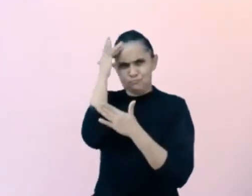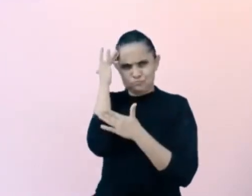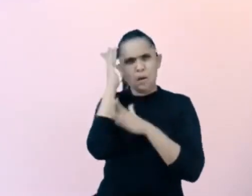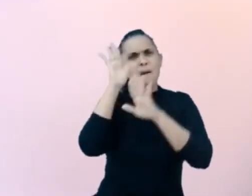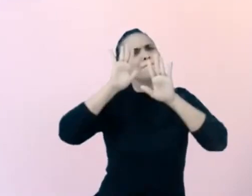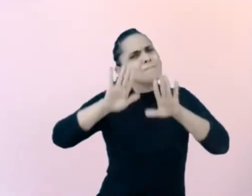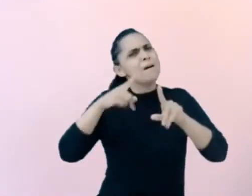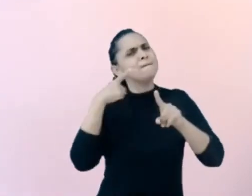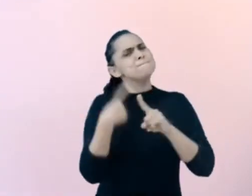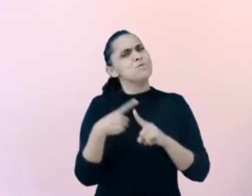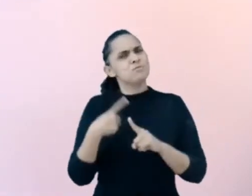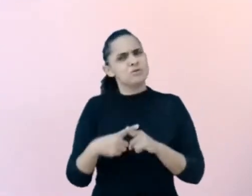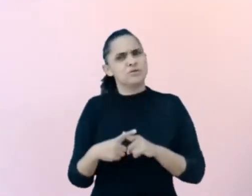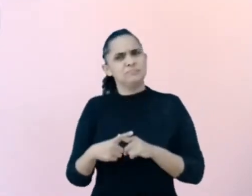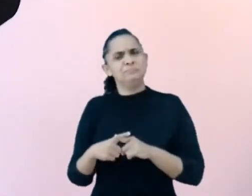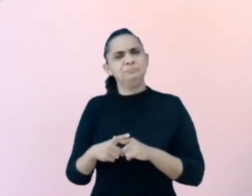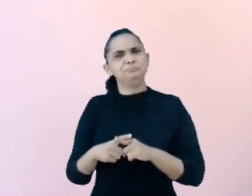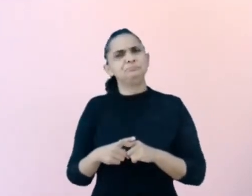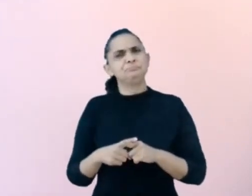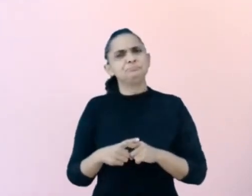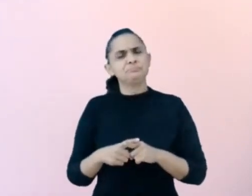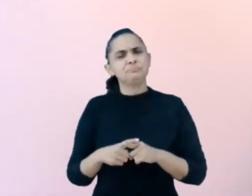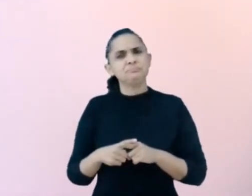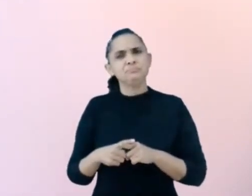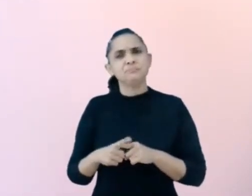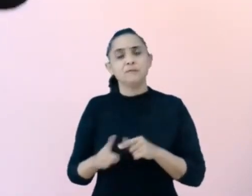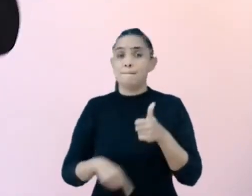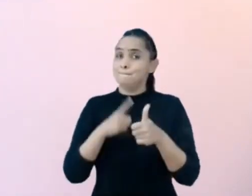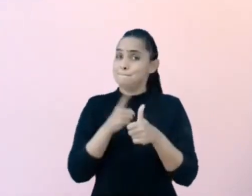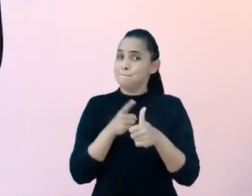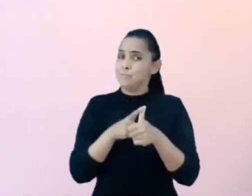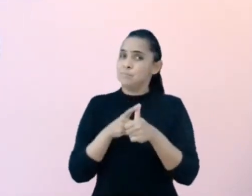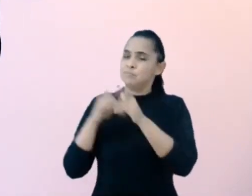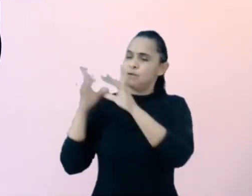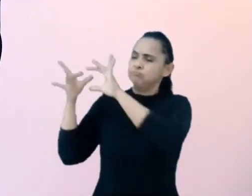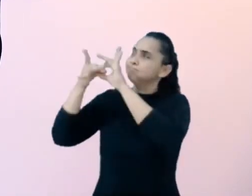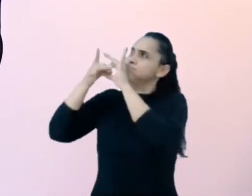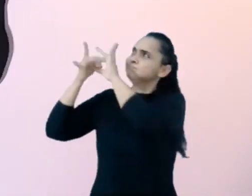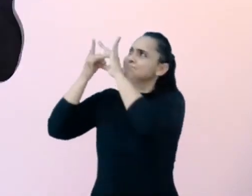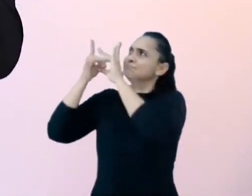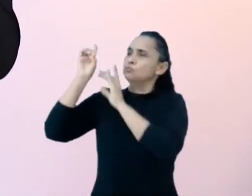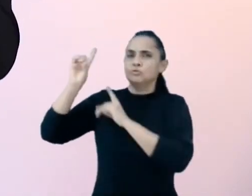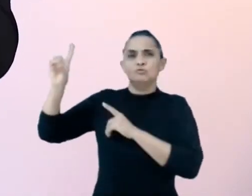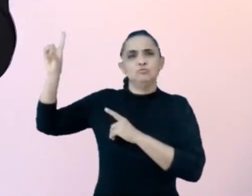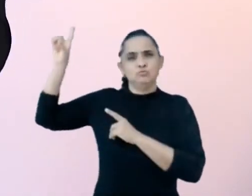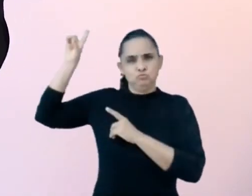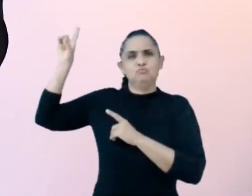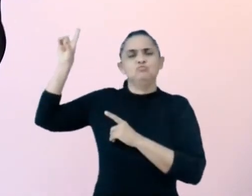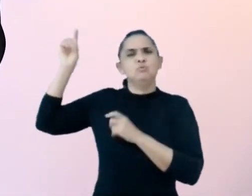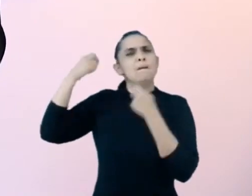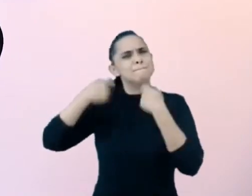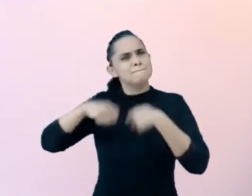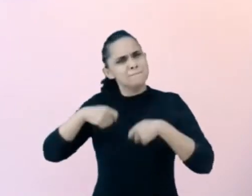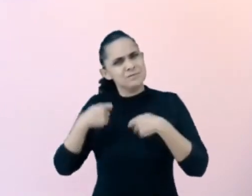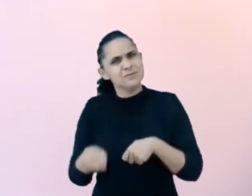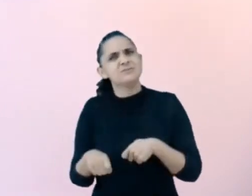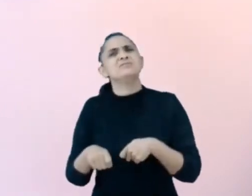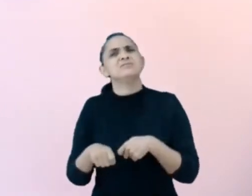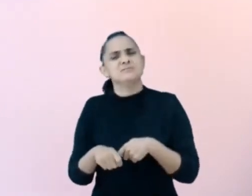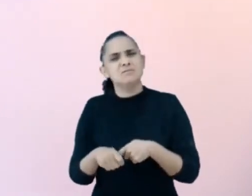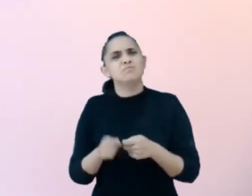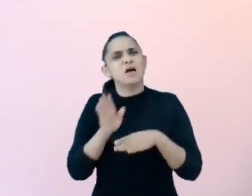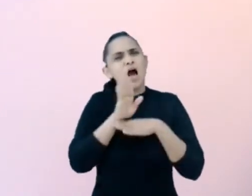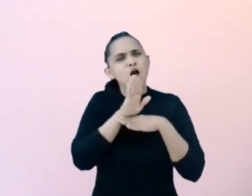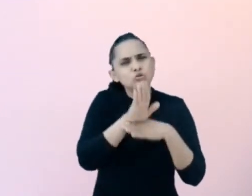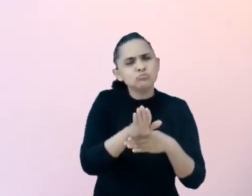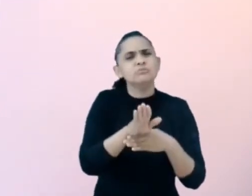Primeiro detalhe. Para termos comunhão com Deus, nós precisamos primeiro aprender a ter comunhão com o